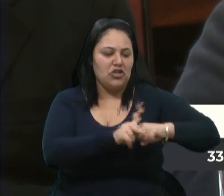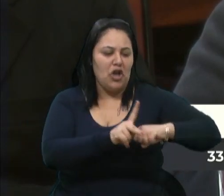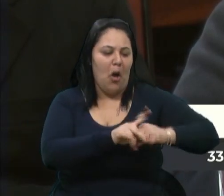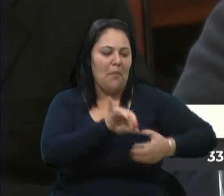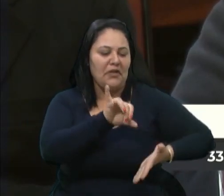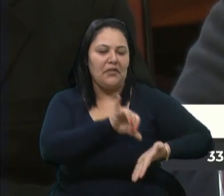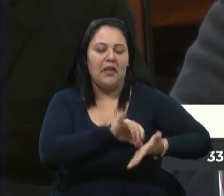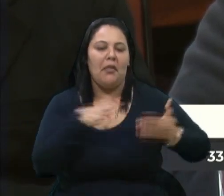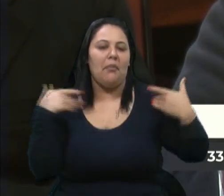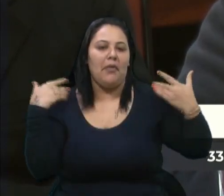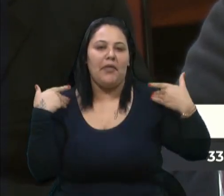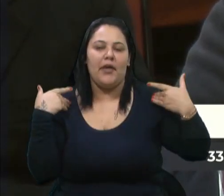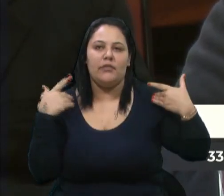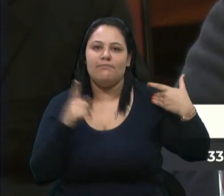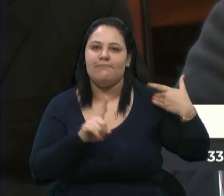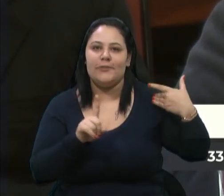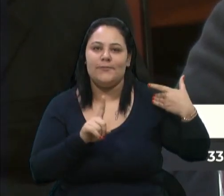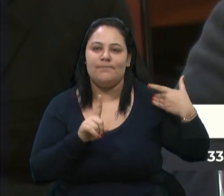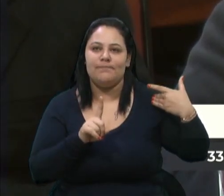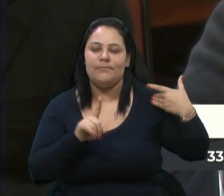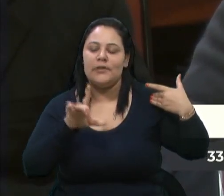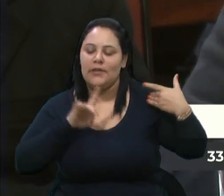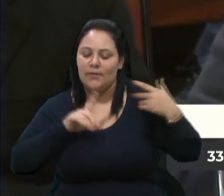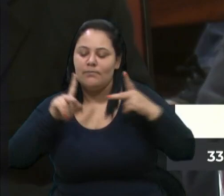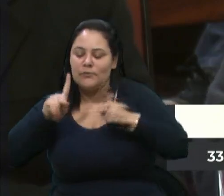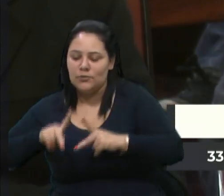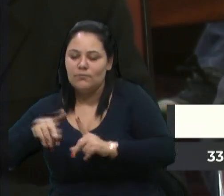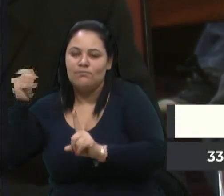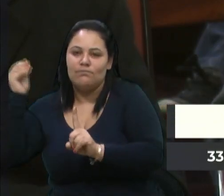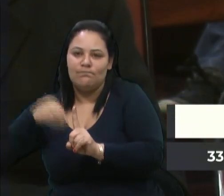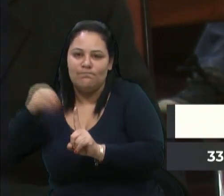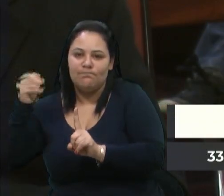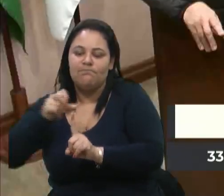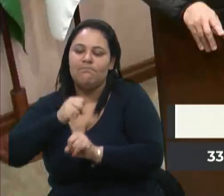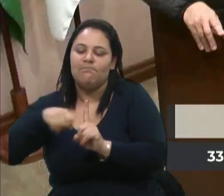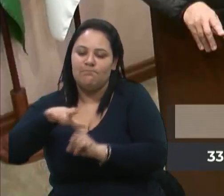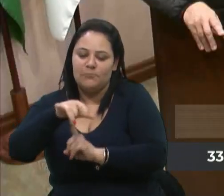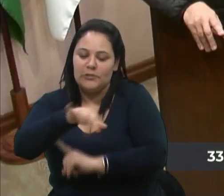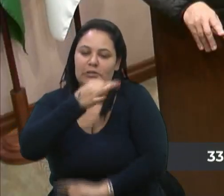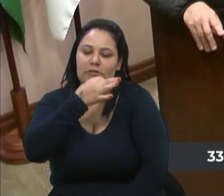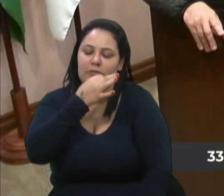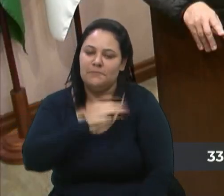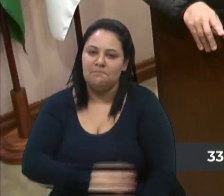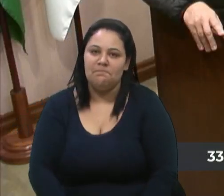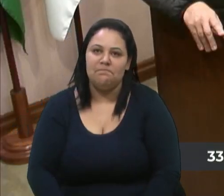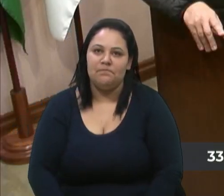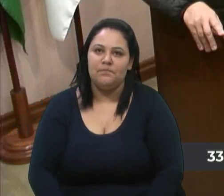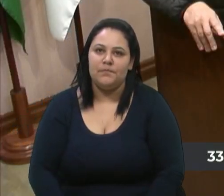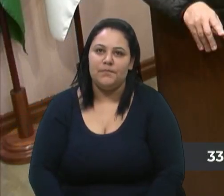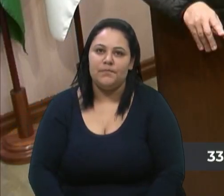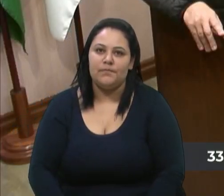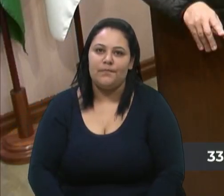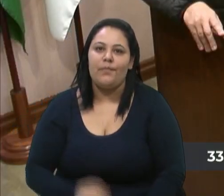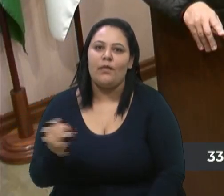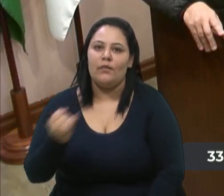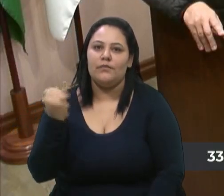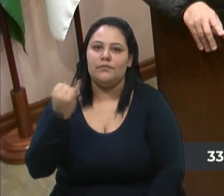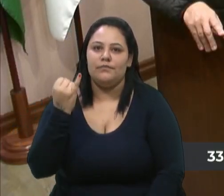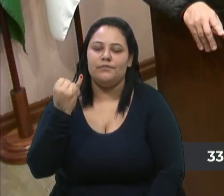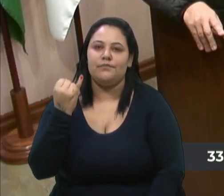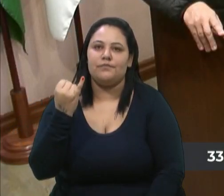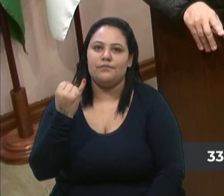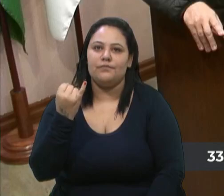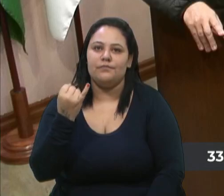centro da cidade de Caxias do Sul, que existem pessoas em extrema vulnerabilidade social. Obrigado, vereador. Importante, vereador Rafael, esses moradores em